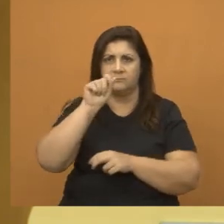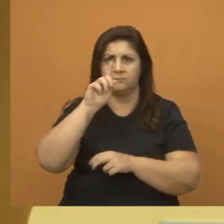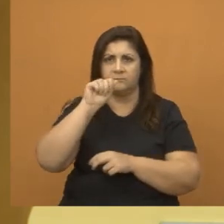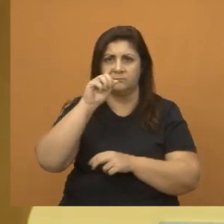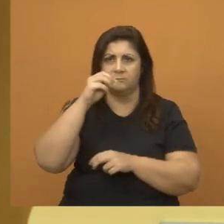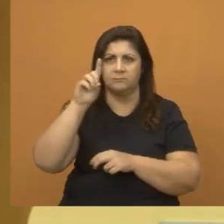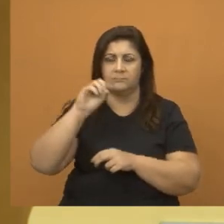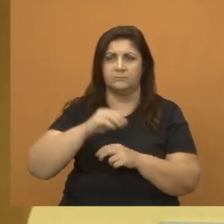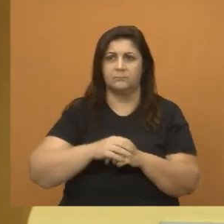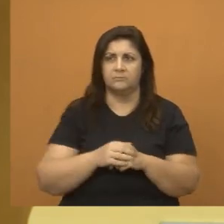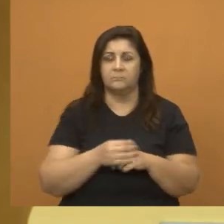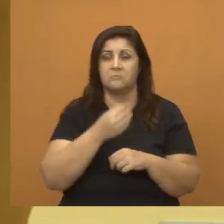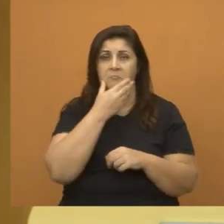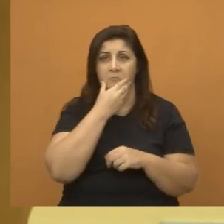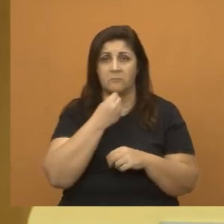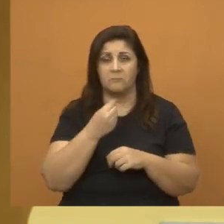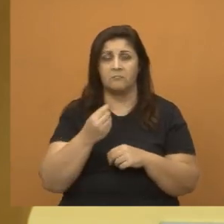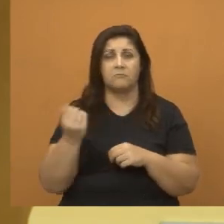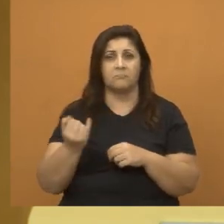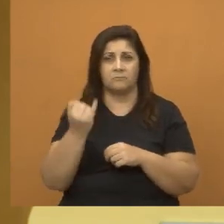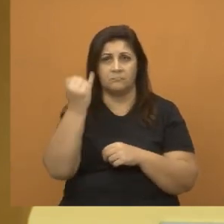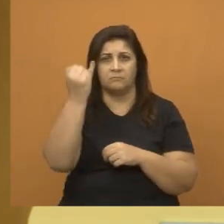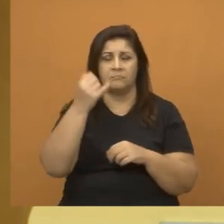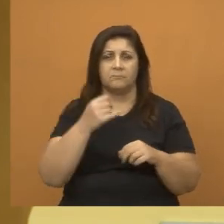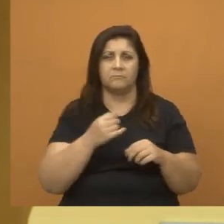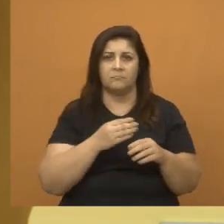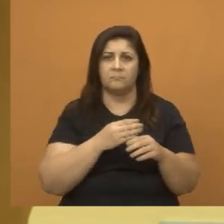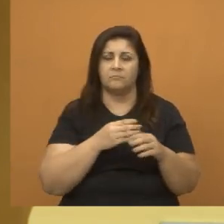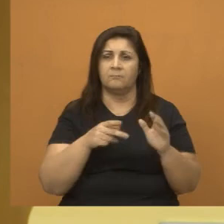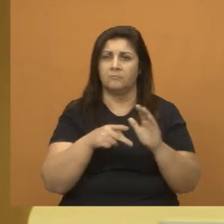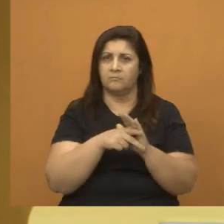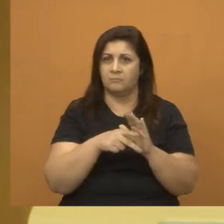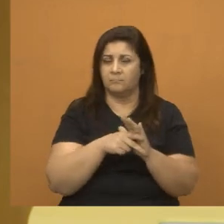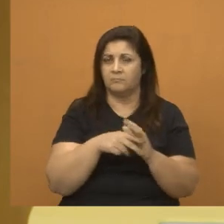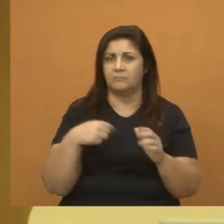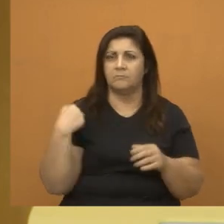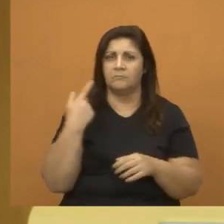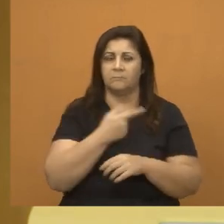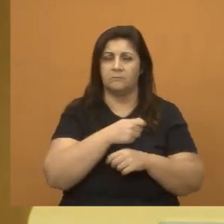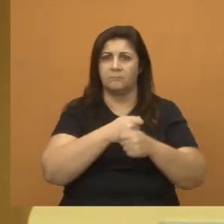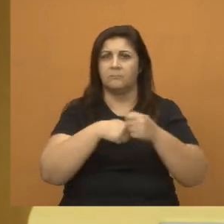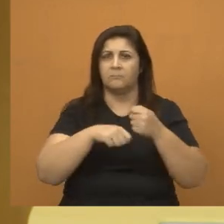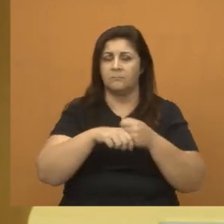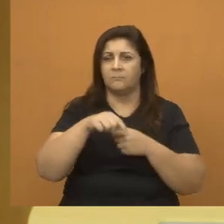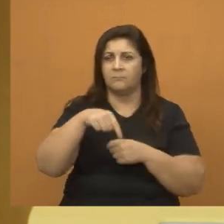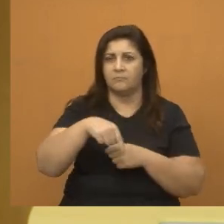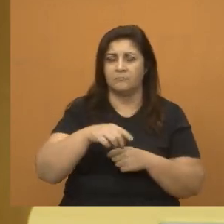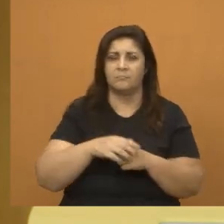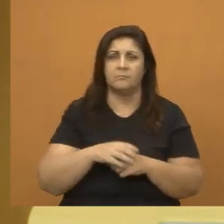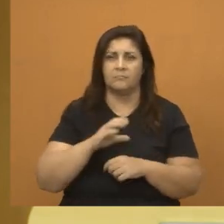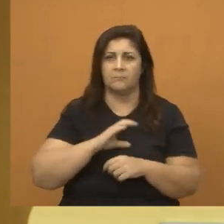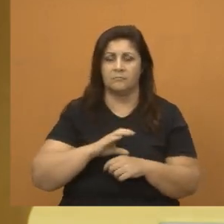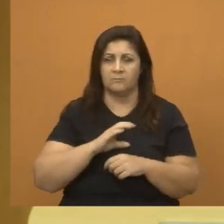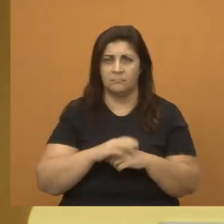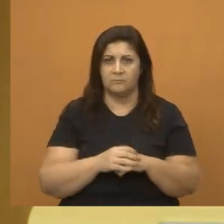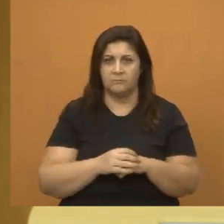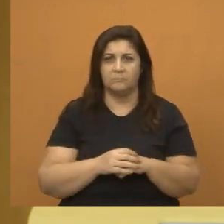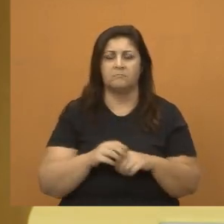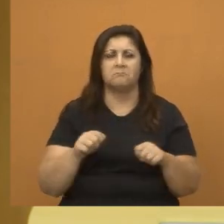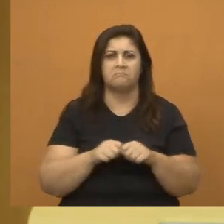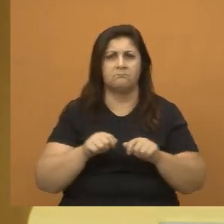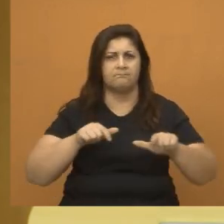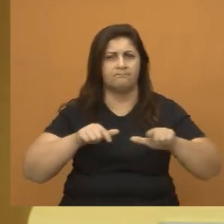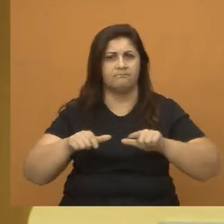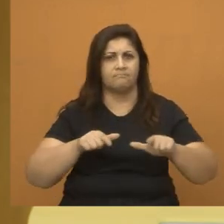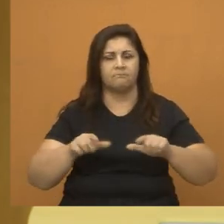esse tom valoroso homem que faz parte da nossa sociedade está há algum tempo aqui na nossa cidade que presta um brilhante trabalho